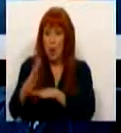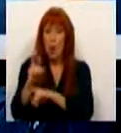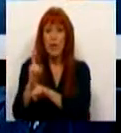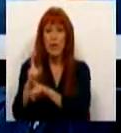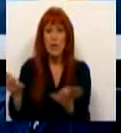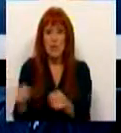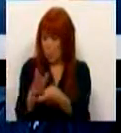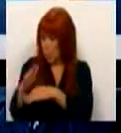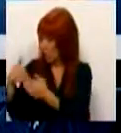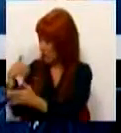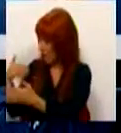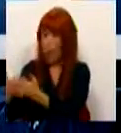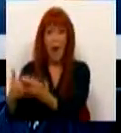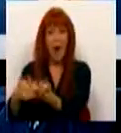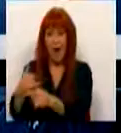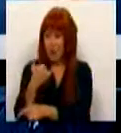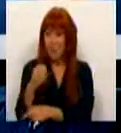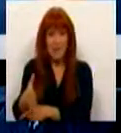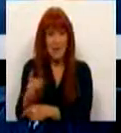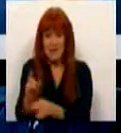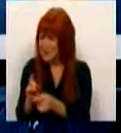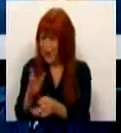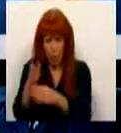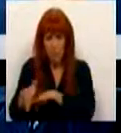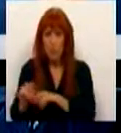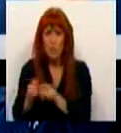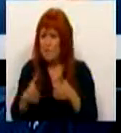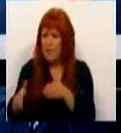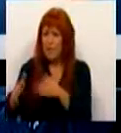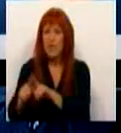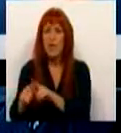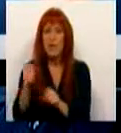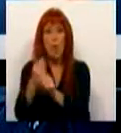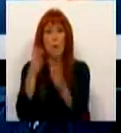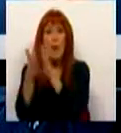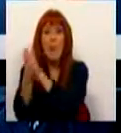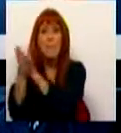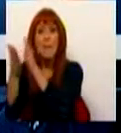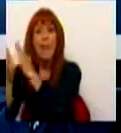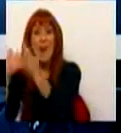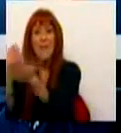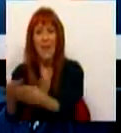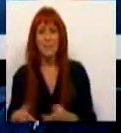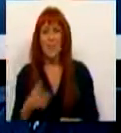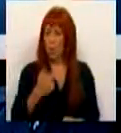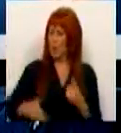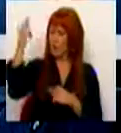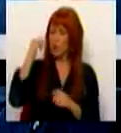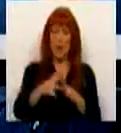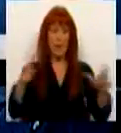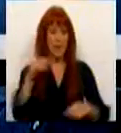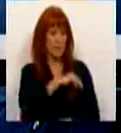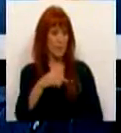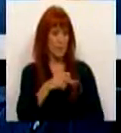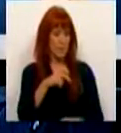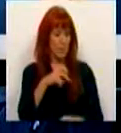continuar, como conseguimos em 2016, uma trajetória de criação de emprego. Quando, o ano passado, aumentámos o